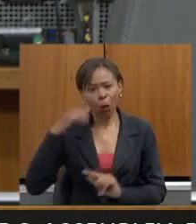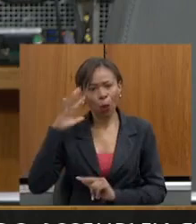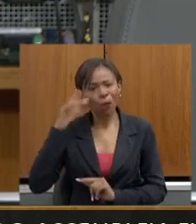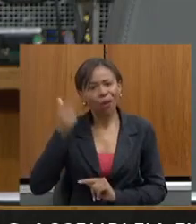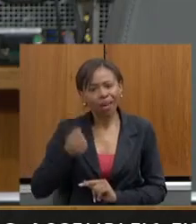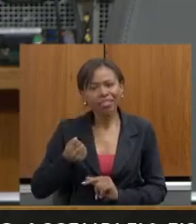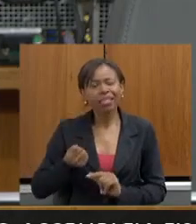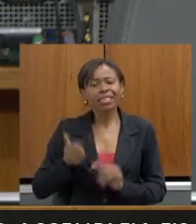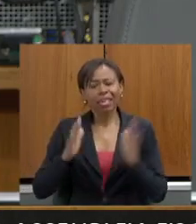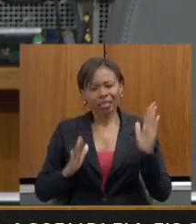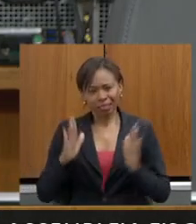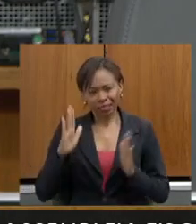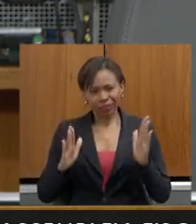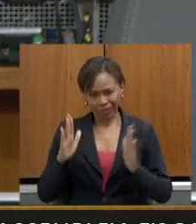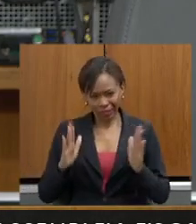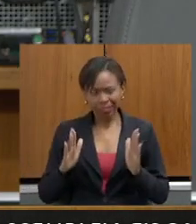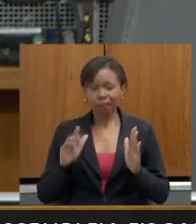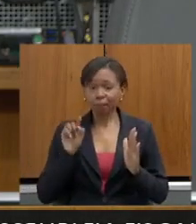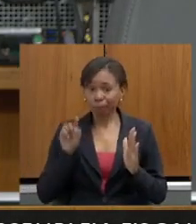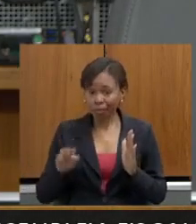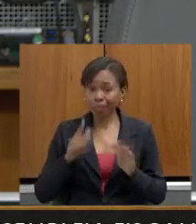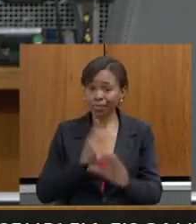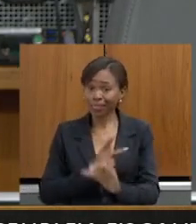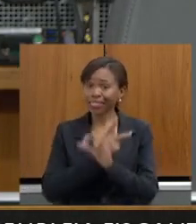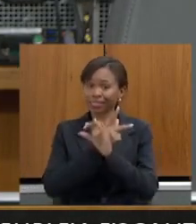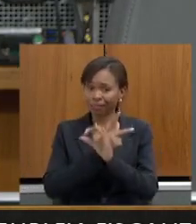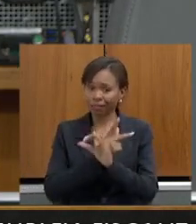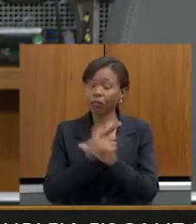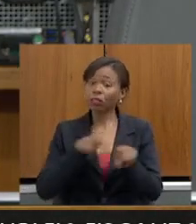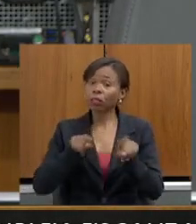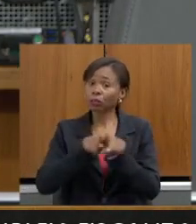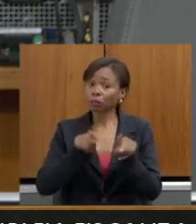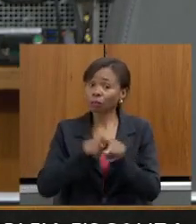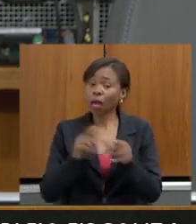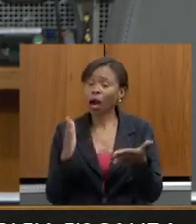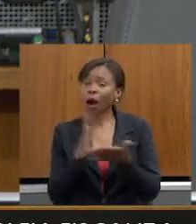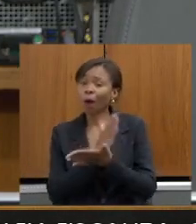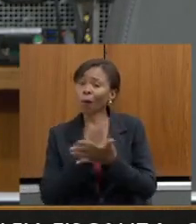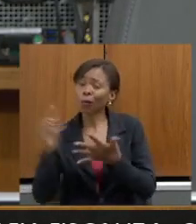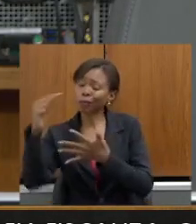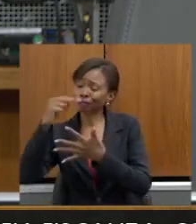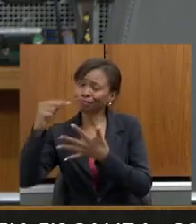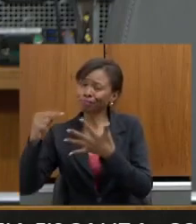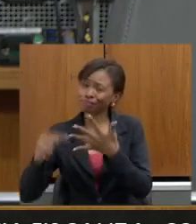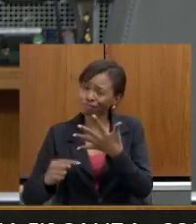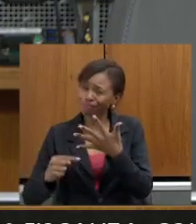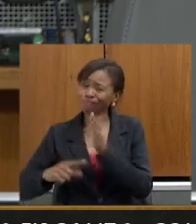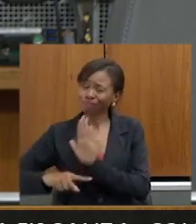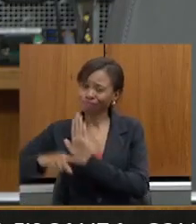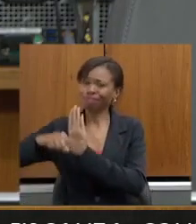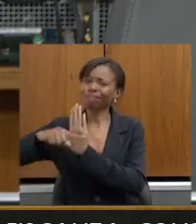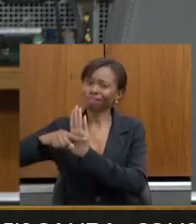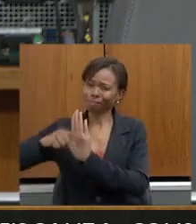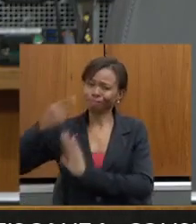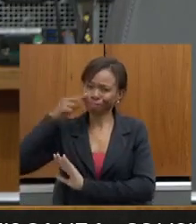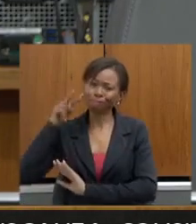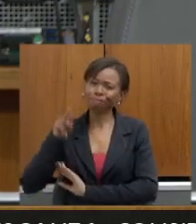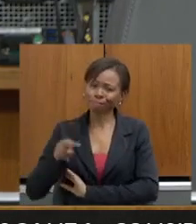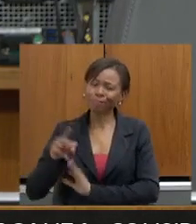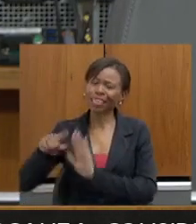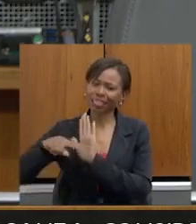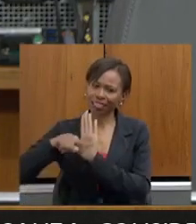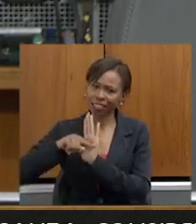aconteceram durante esta legislatura para a polícia civil mas também alguns pontos que eu vejo como negativos e